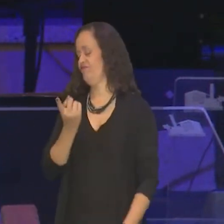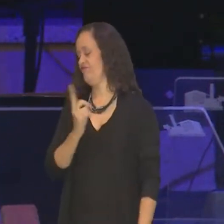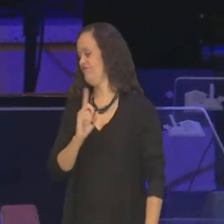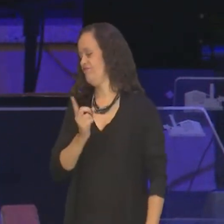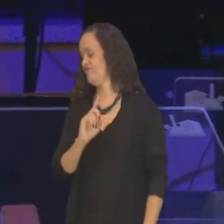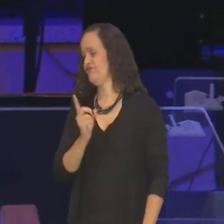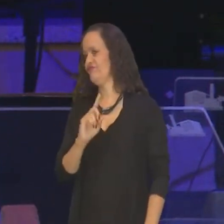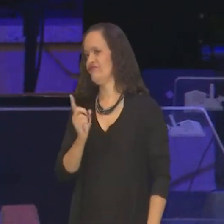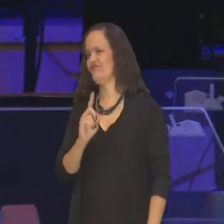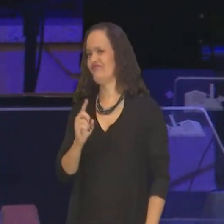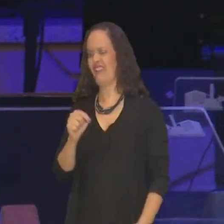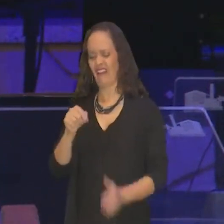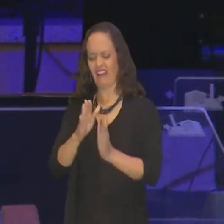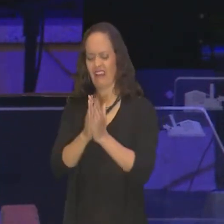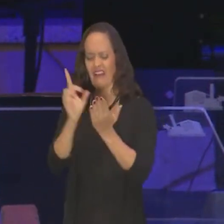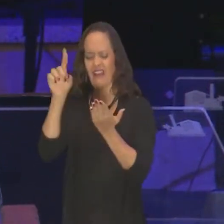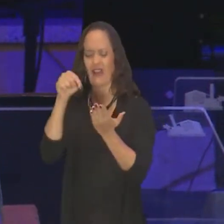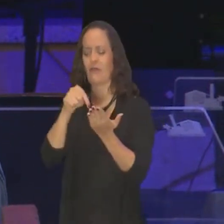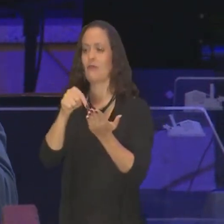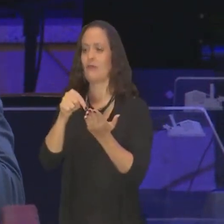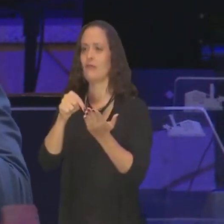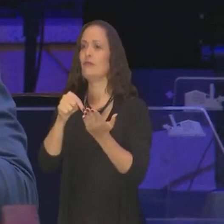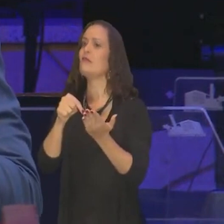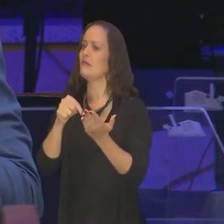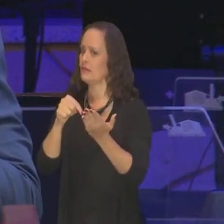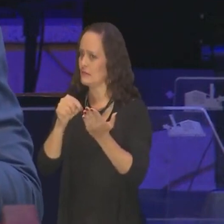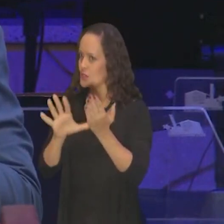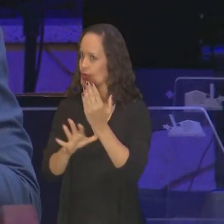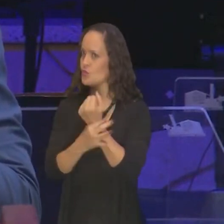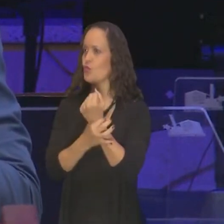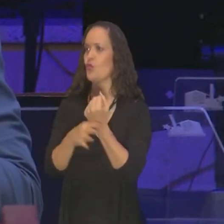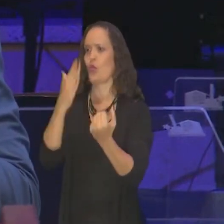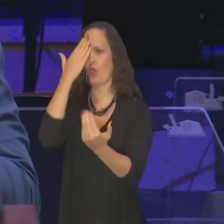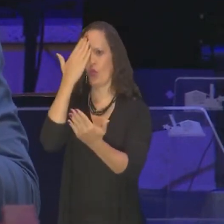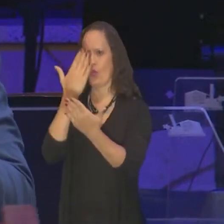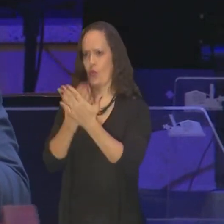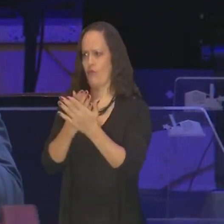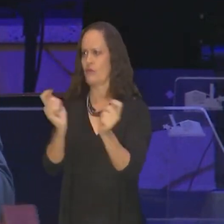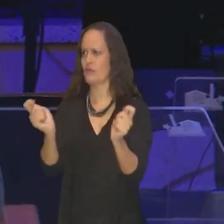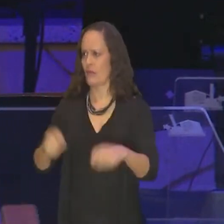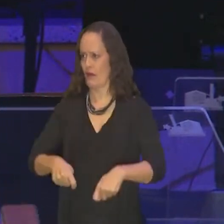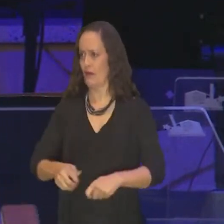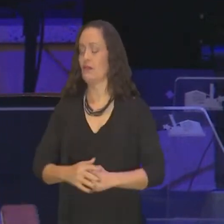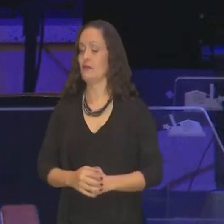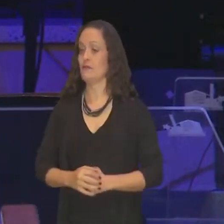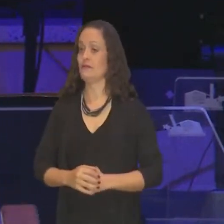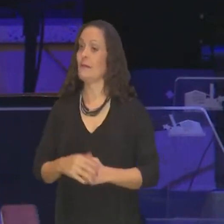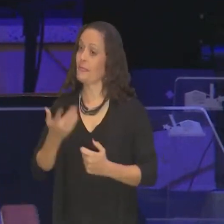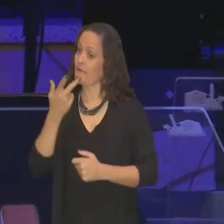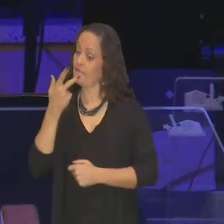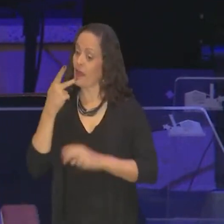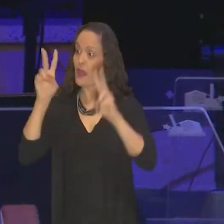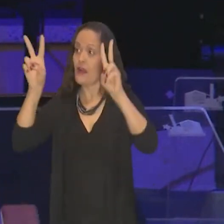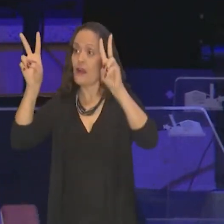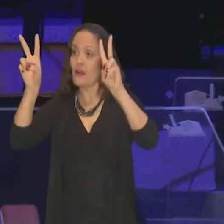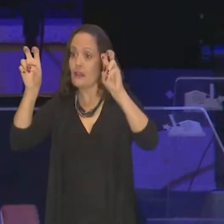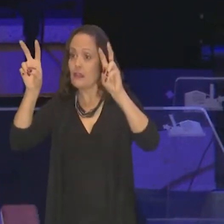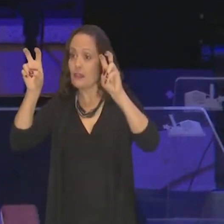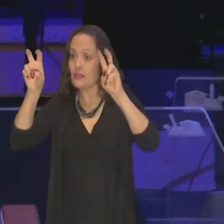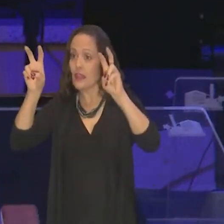é um livro altamente confiável. E quando o tema é profecia,